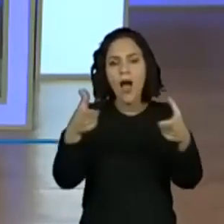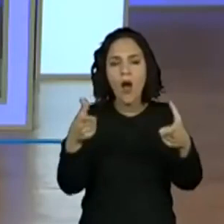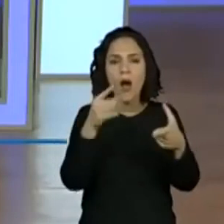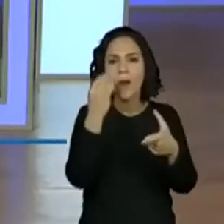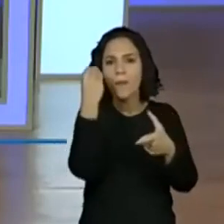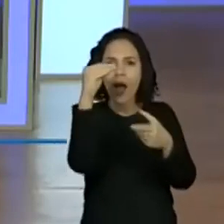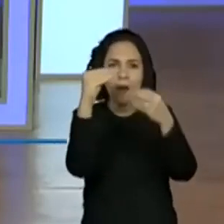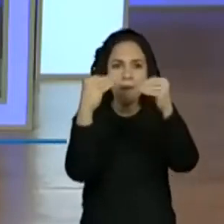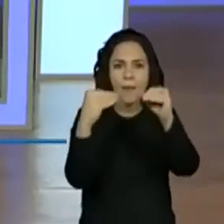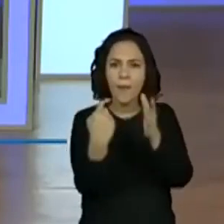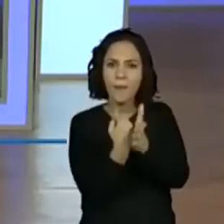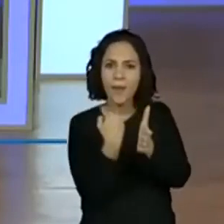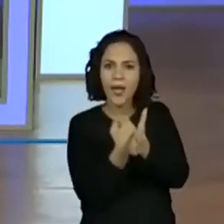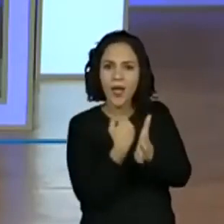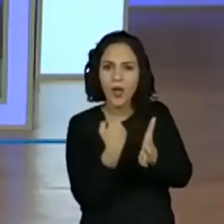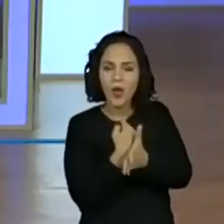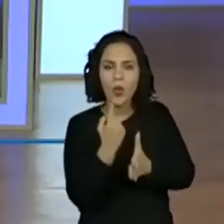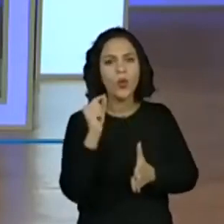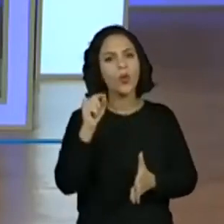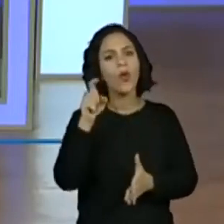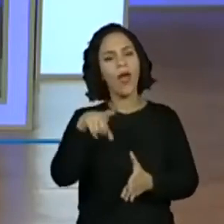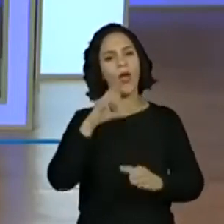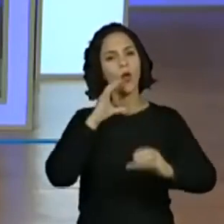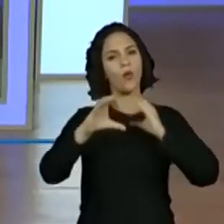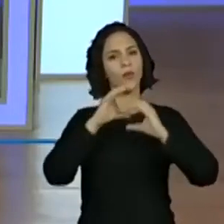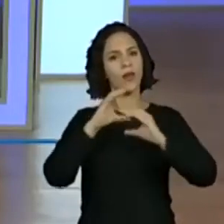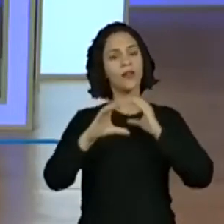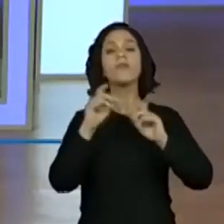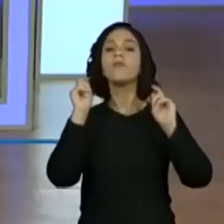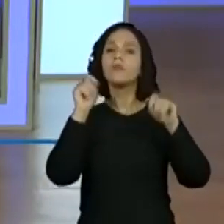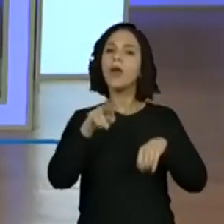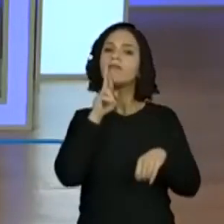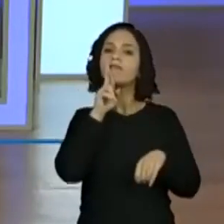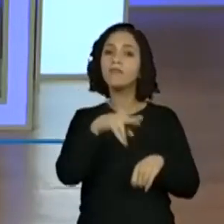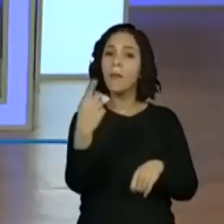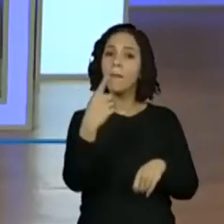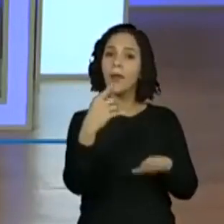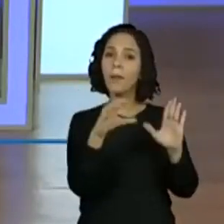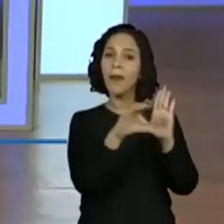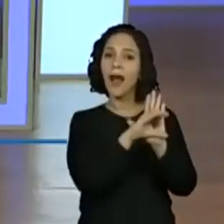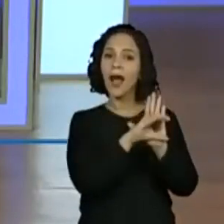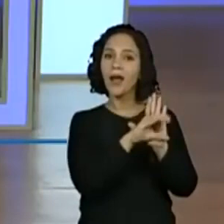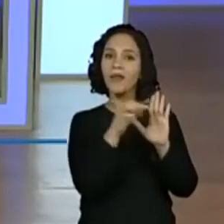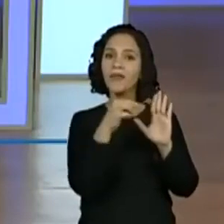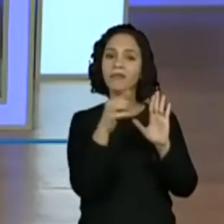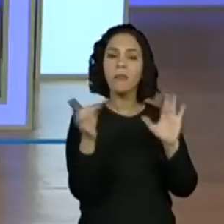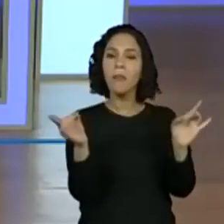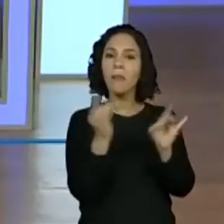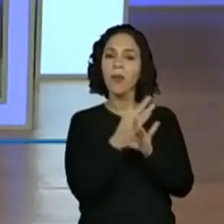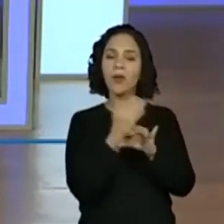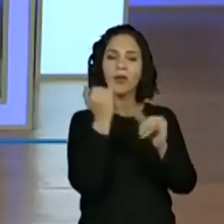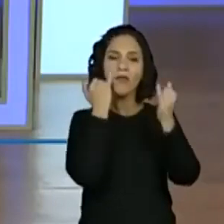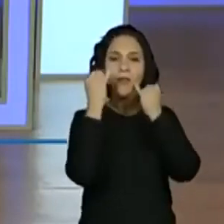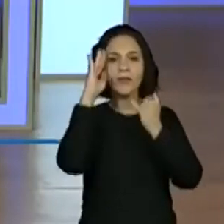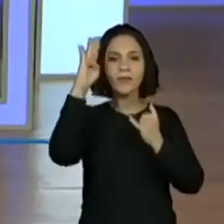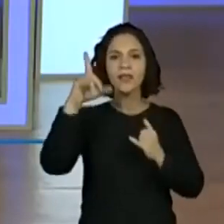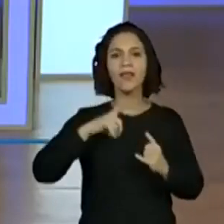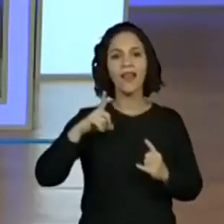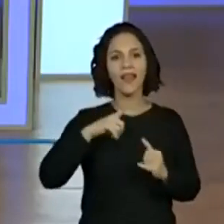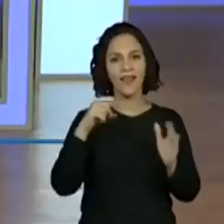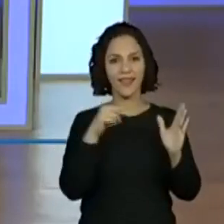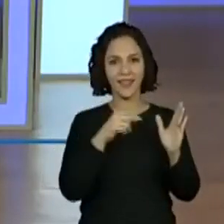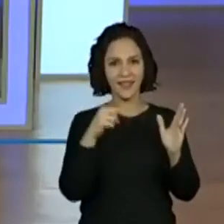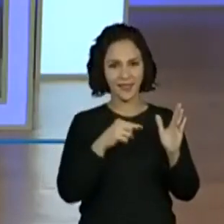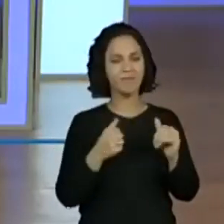daquelas perguntas que compõem uma situação comunicativa é fácil de responder por meio desse primeiro parágrafo. Perfeito. Então,